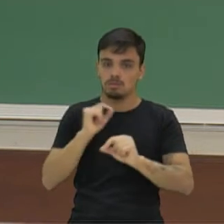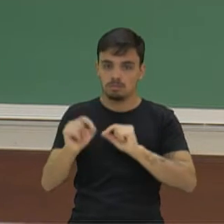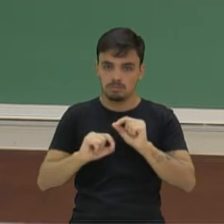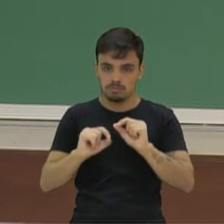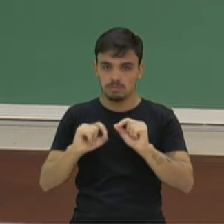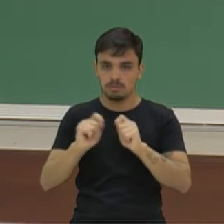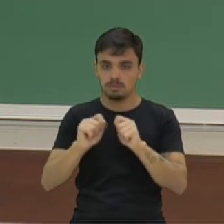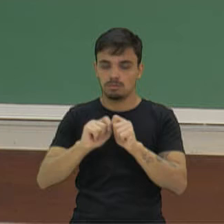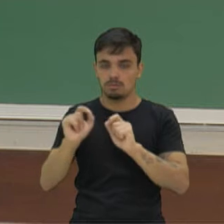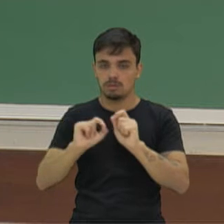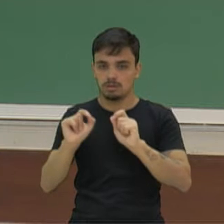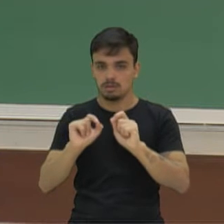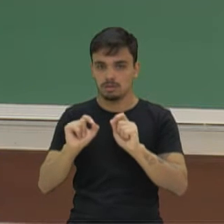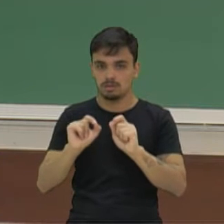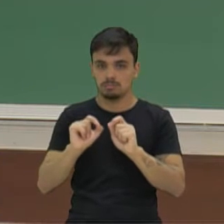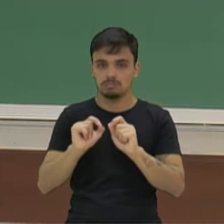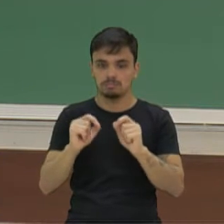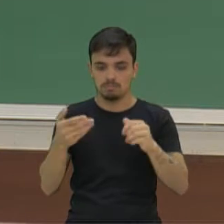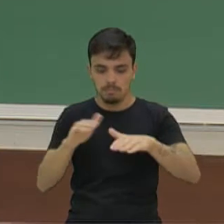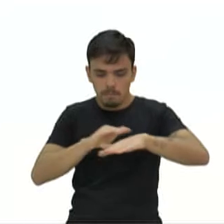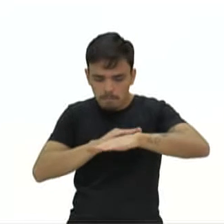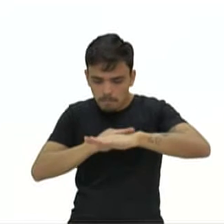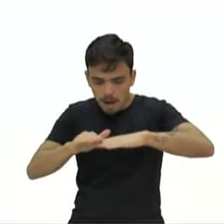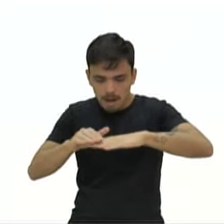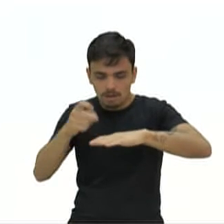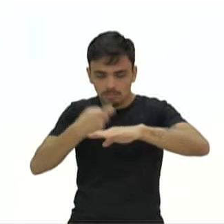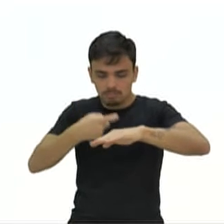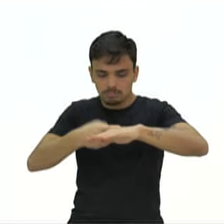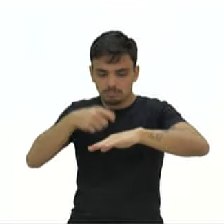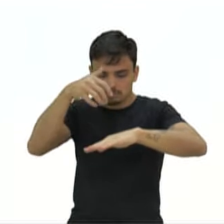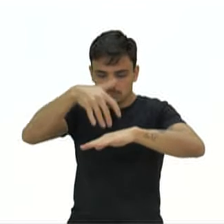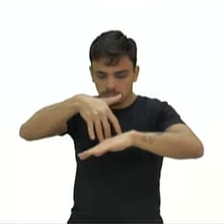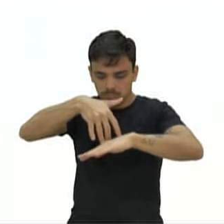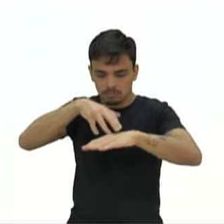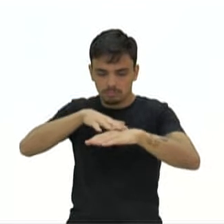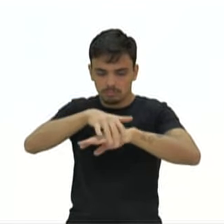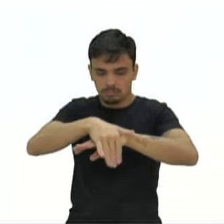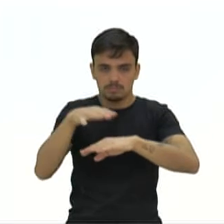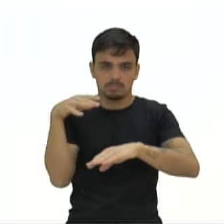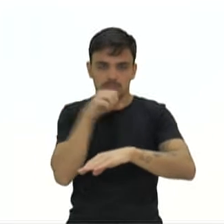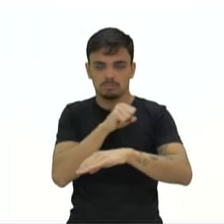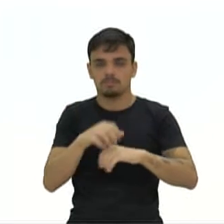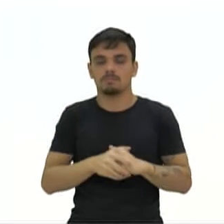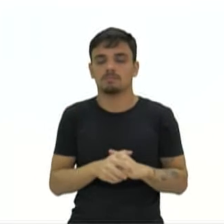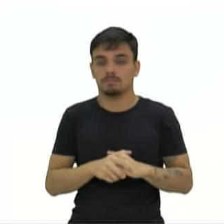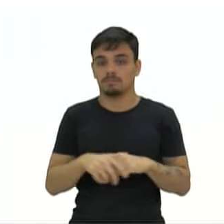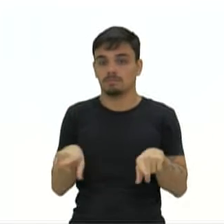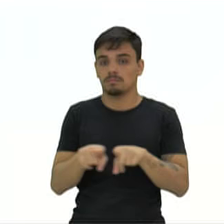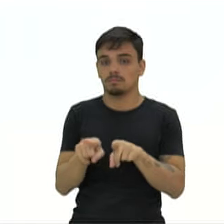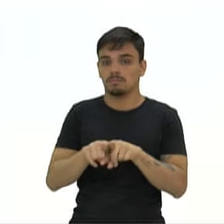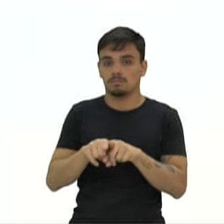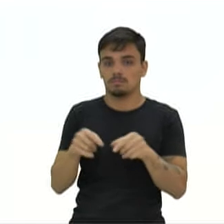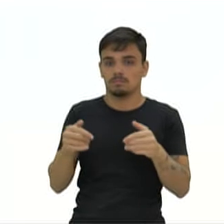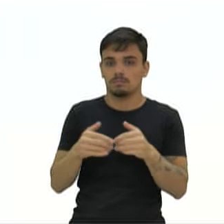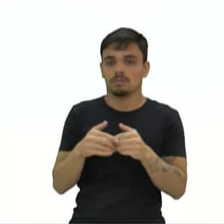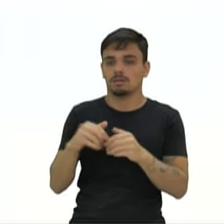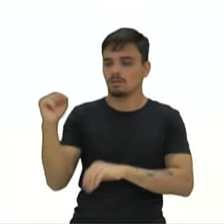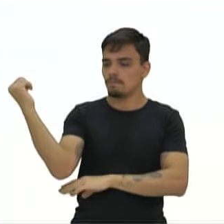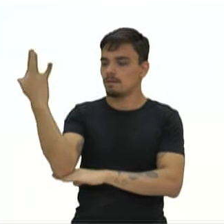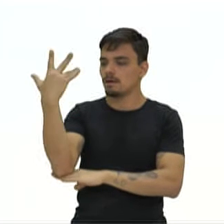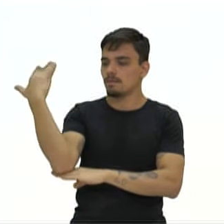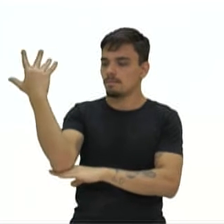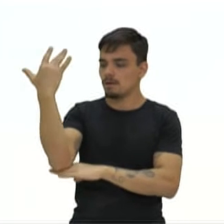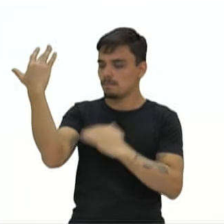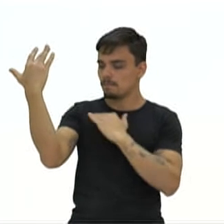solo. Urbanização. Então, uma urbanização sem planejamento que vai impermeabilizar o solo. Desmatamento